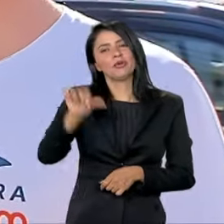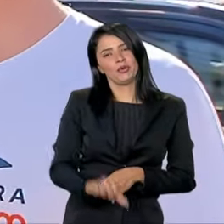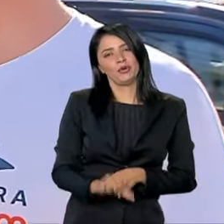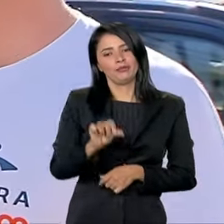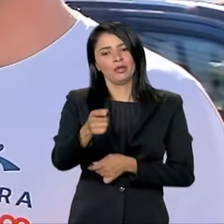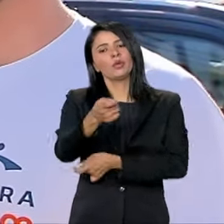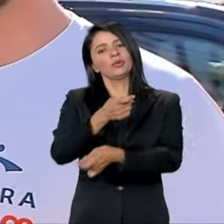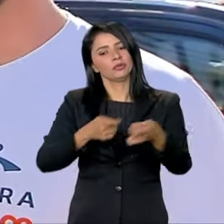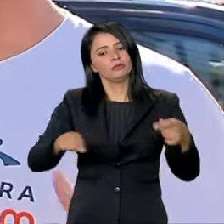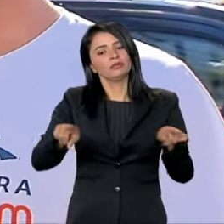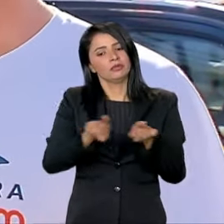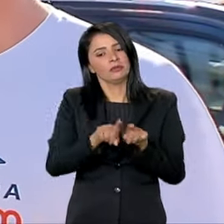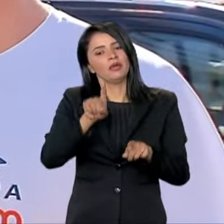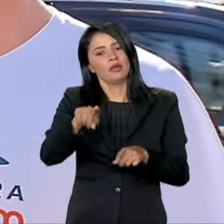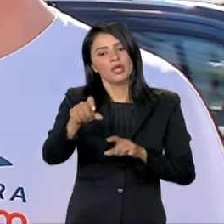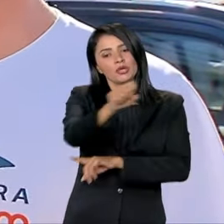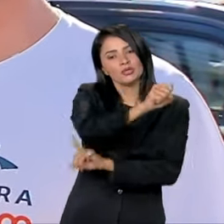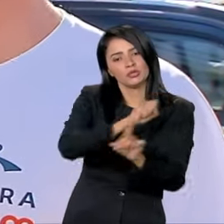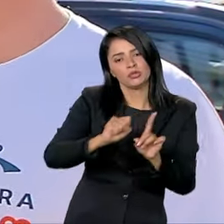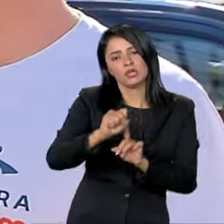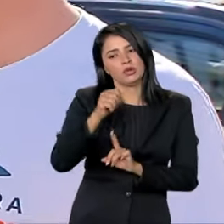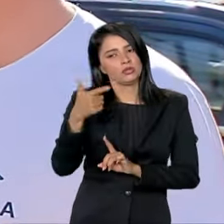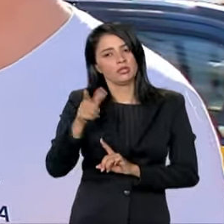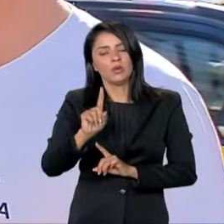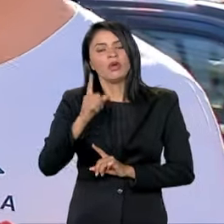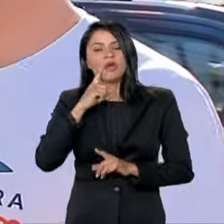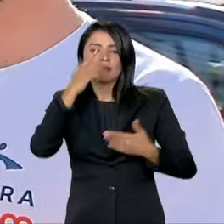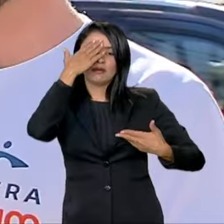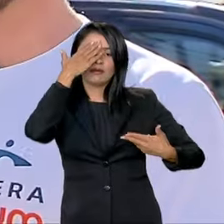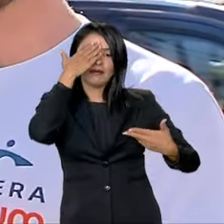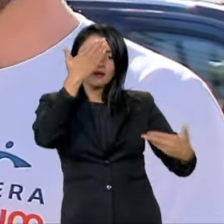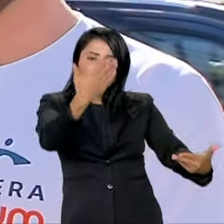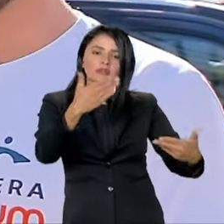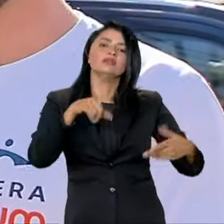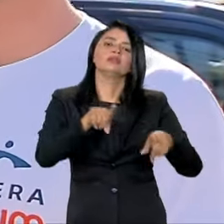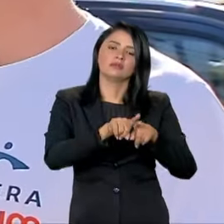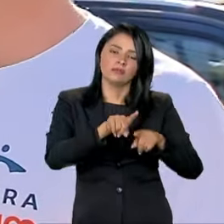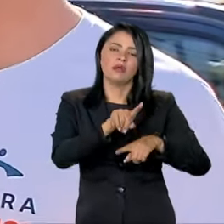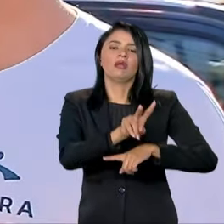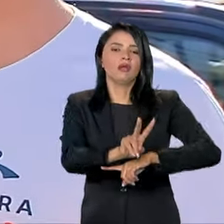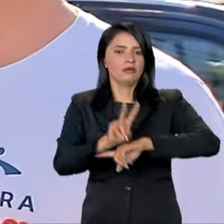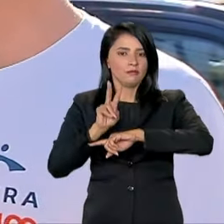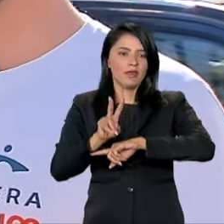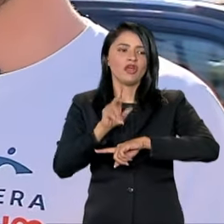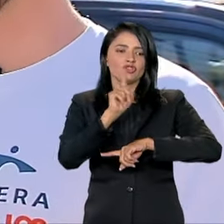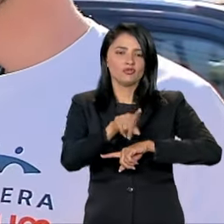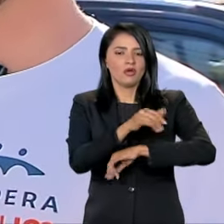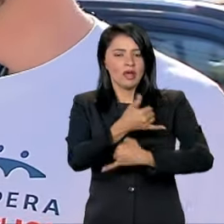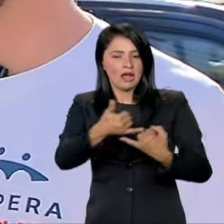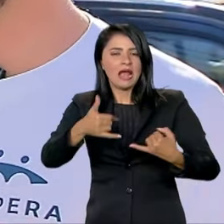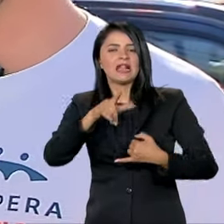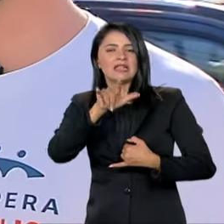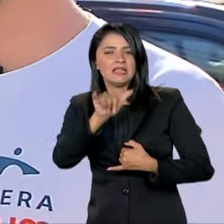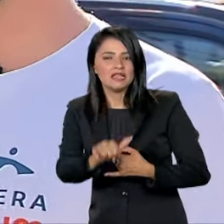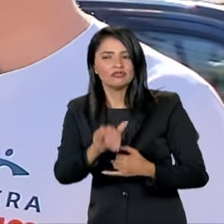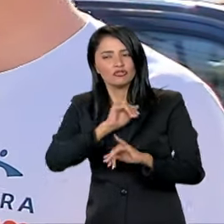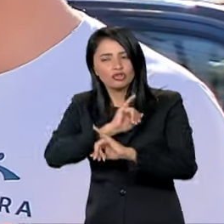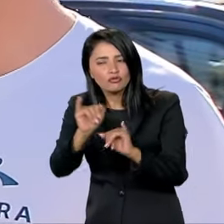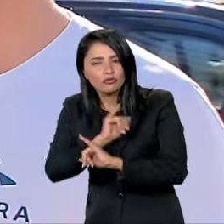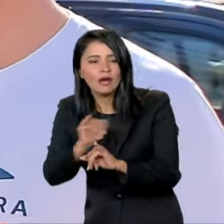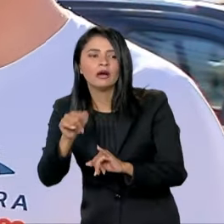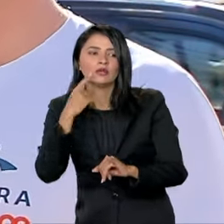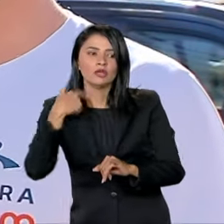econômico, também seria social, caso isso não ocorresse. Então, agradeço também até as linhas de crédito que já foram divulgadas, que vêm ao encontro daquilo que